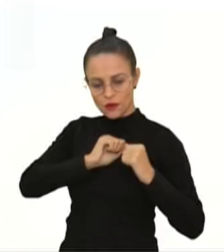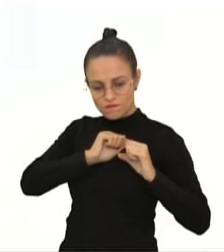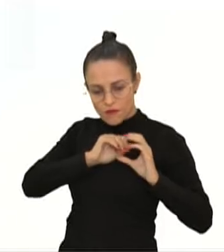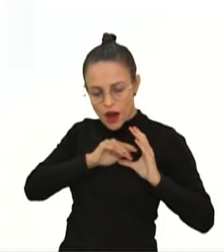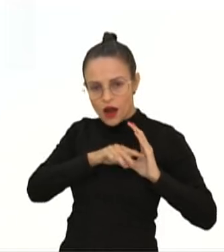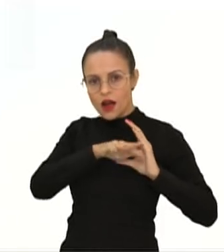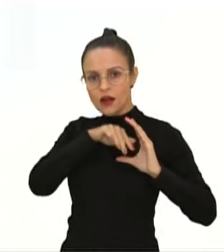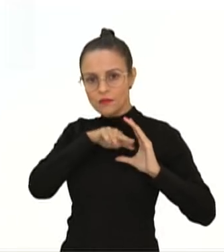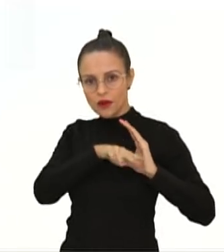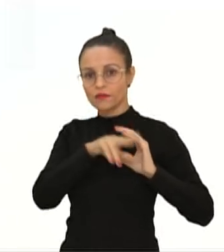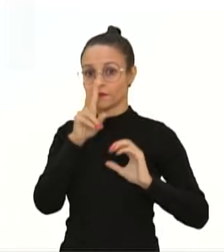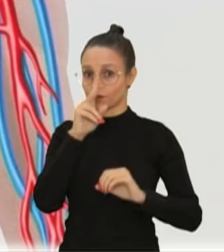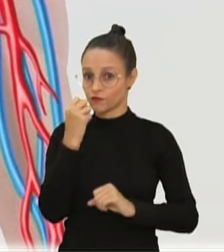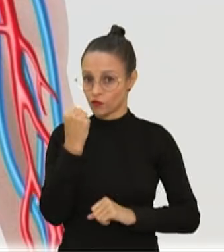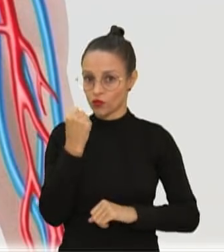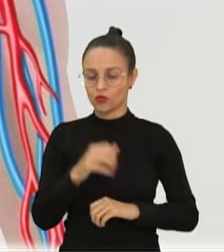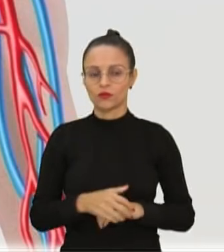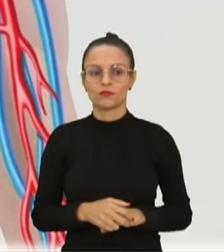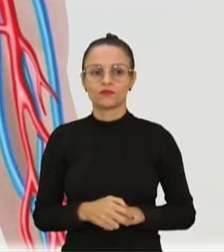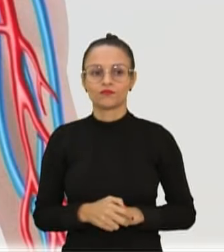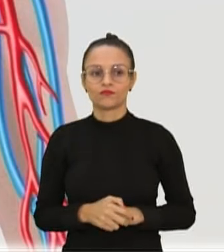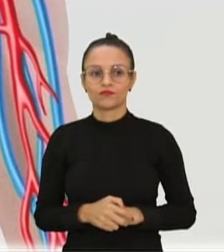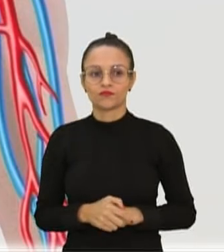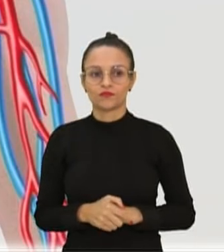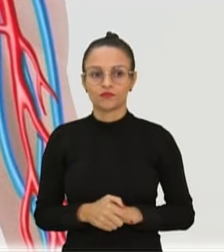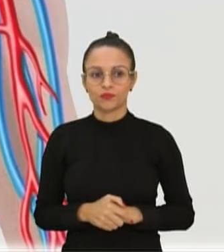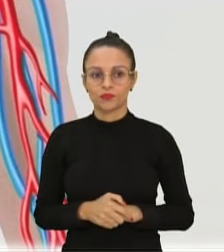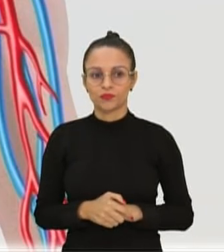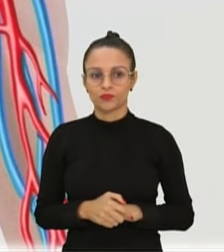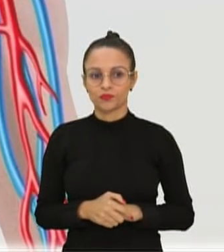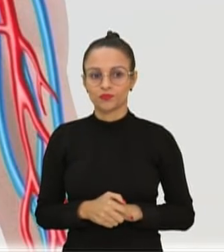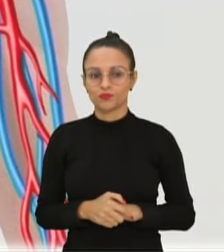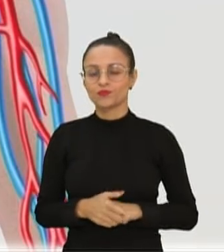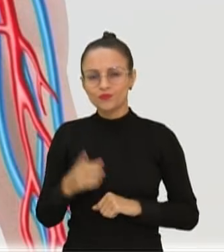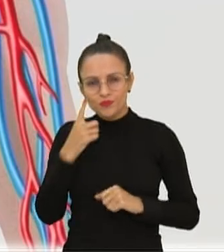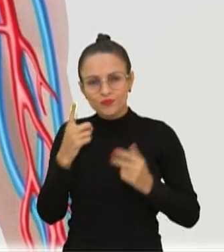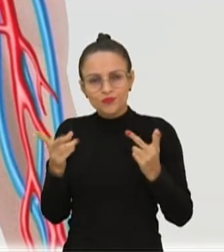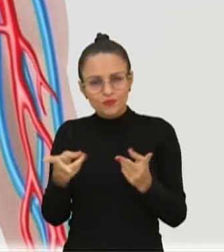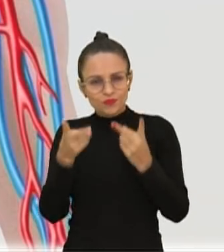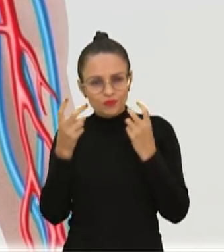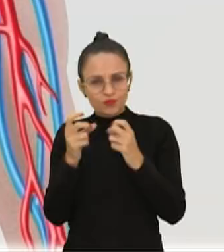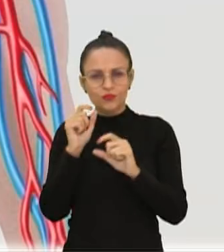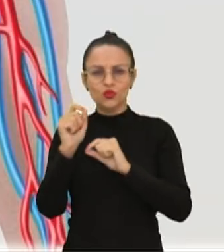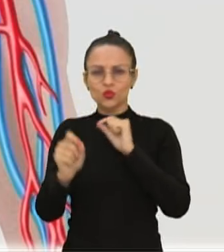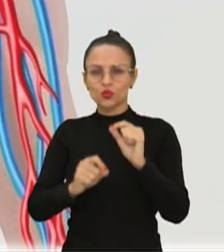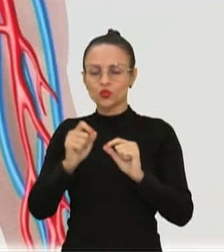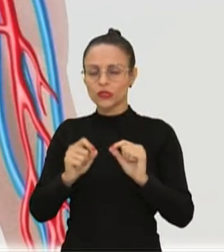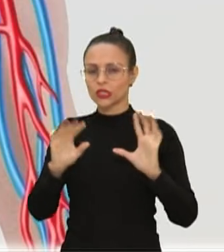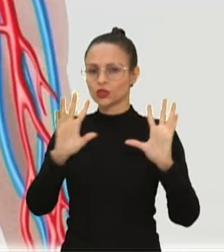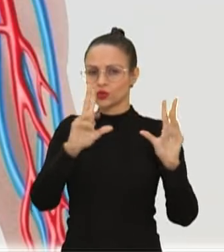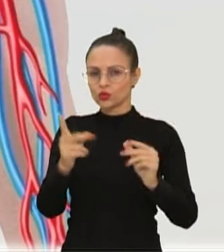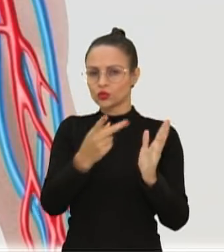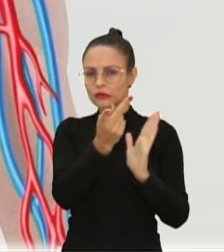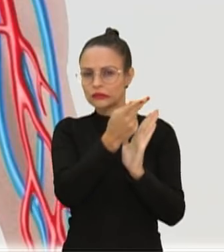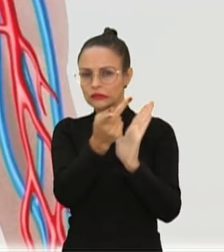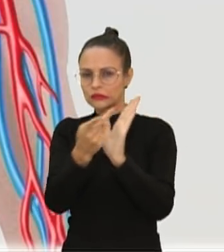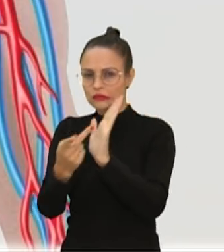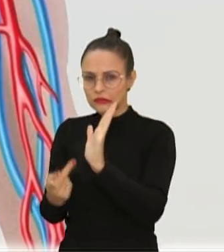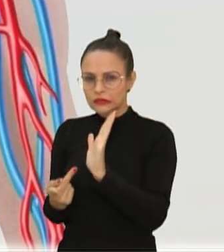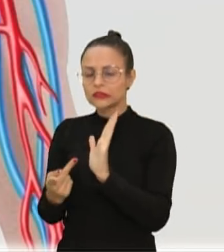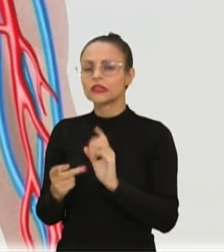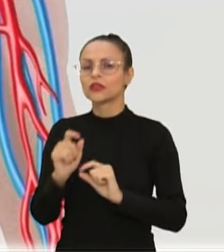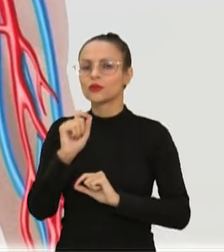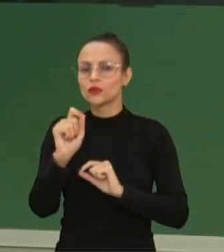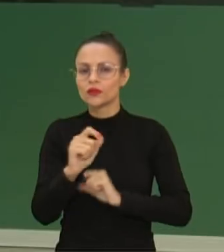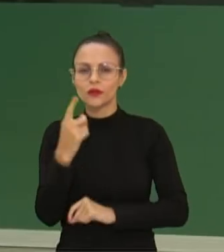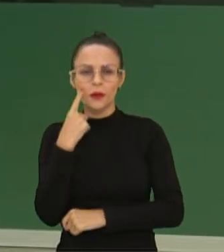entra nelas. Você já reparou que em todos os desenhos, as